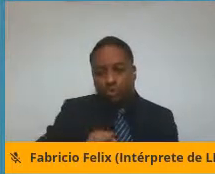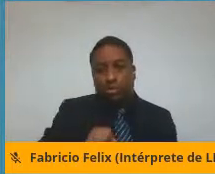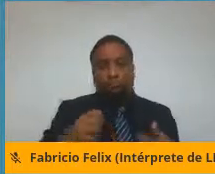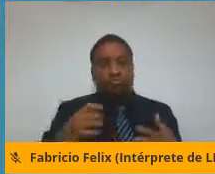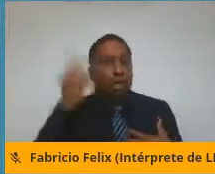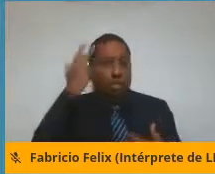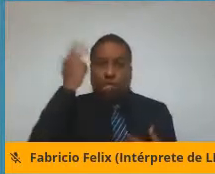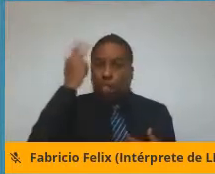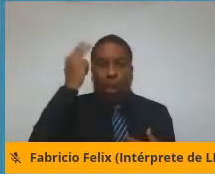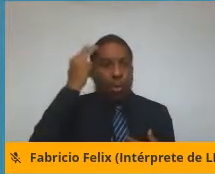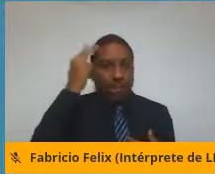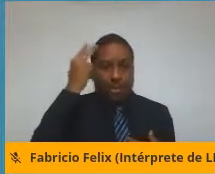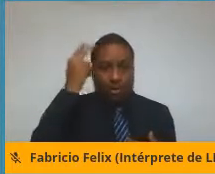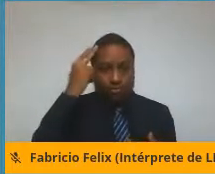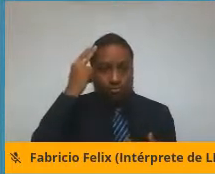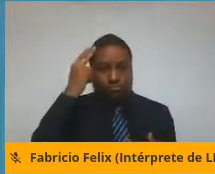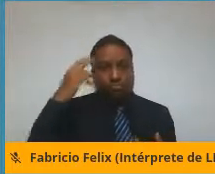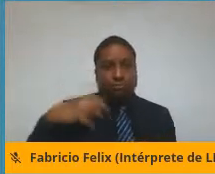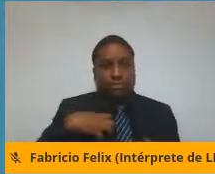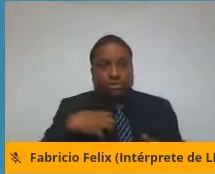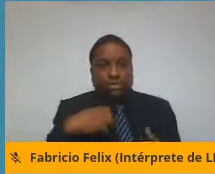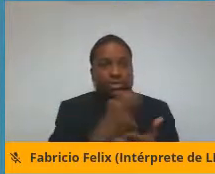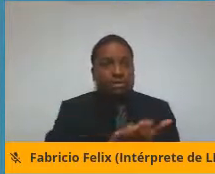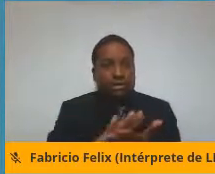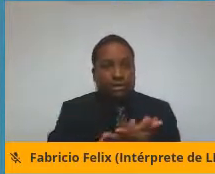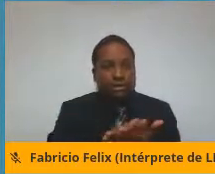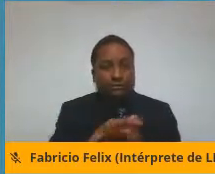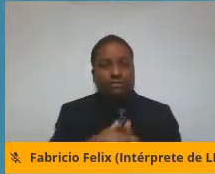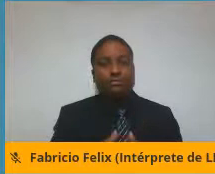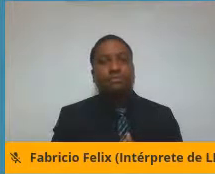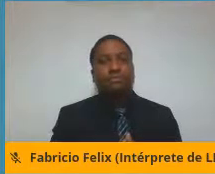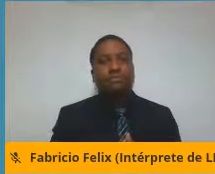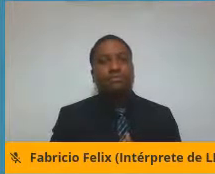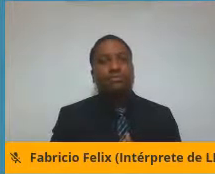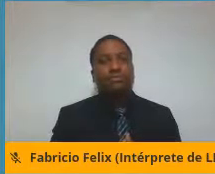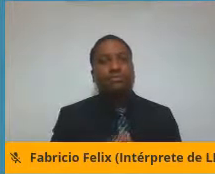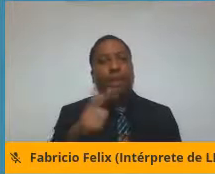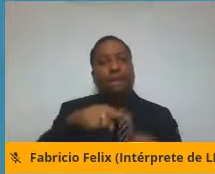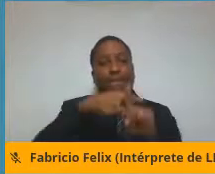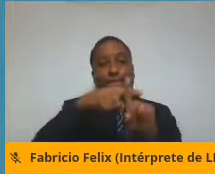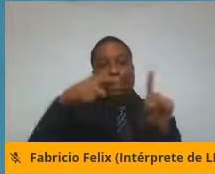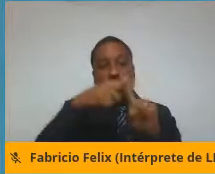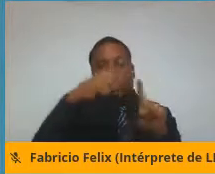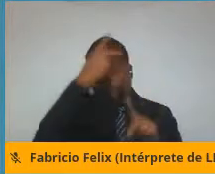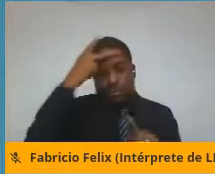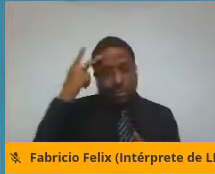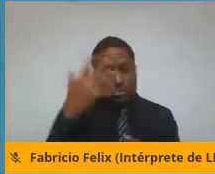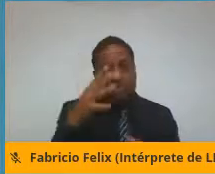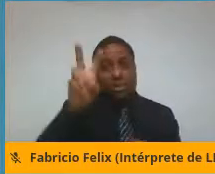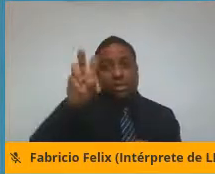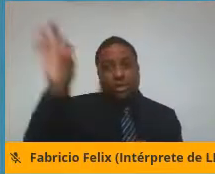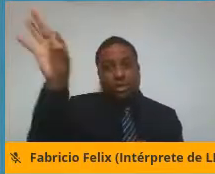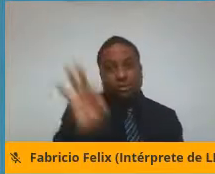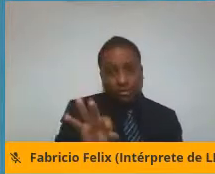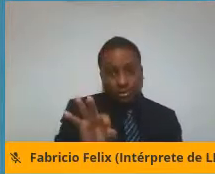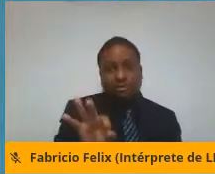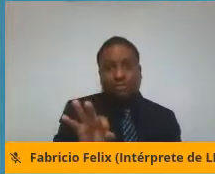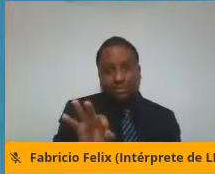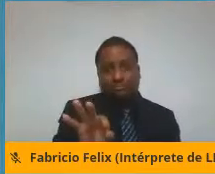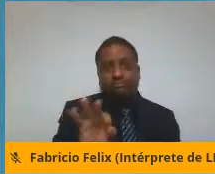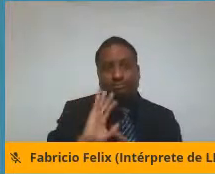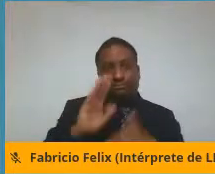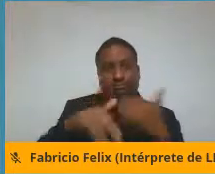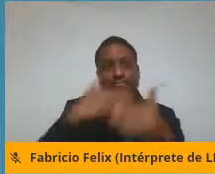permanecem assintomáticos. E metade das pessoas, cerca de 50%, desenvolvem quadros